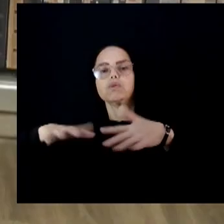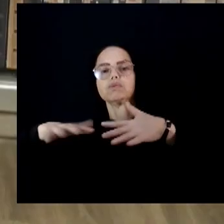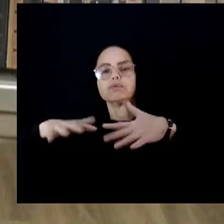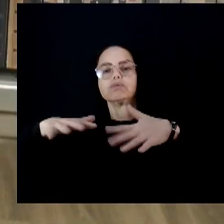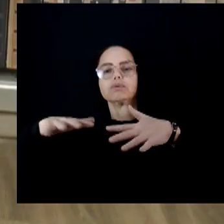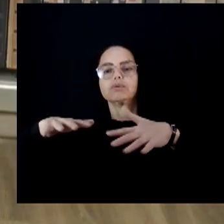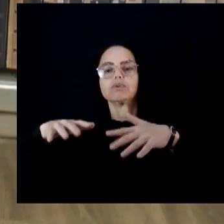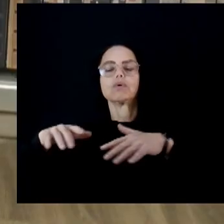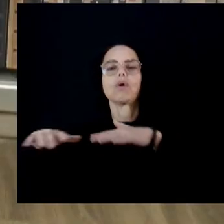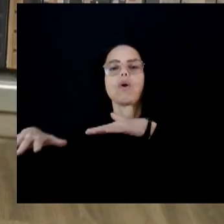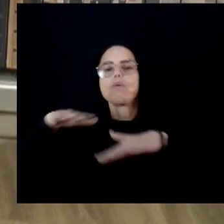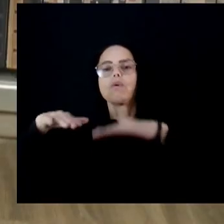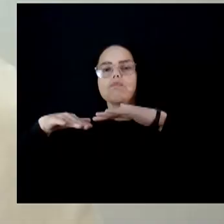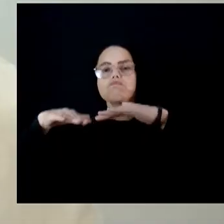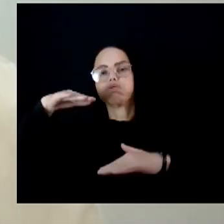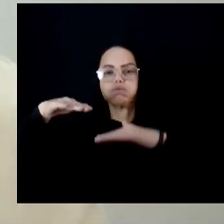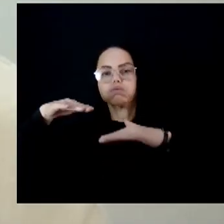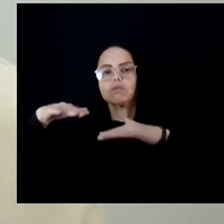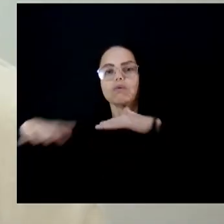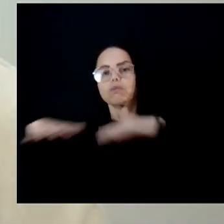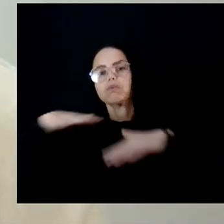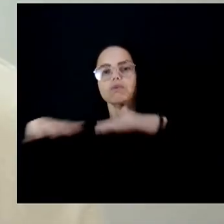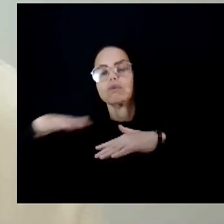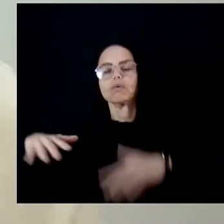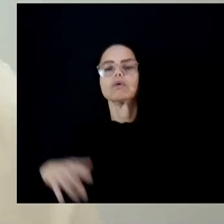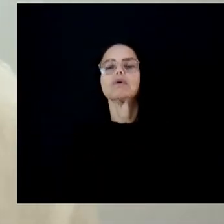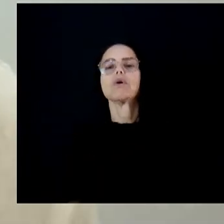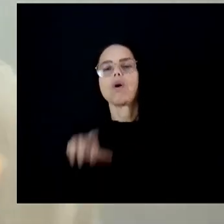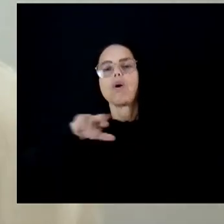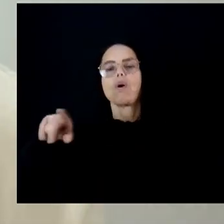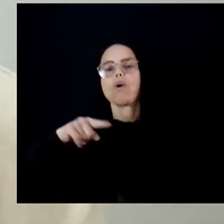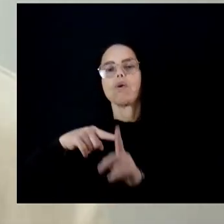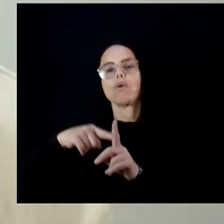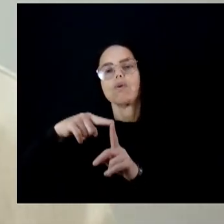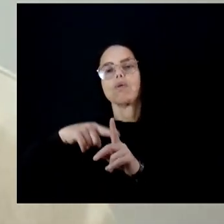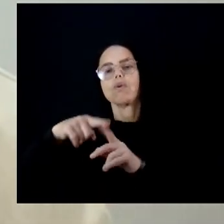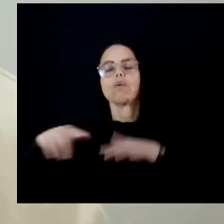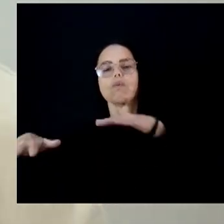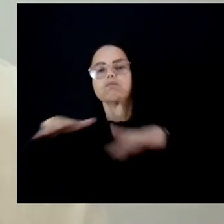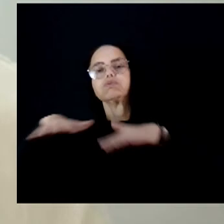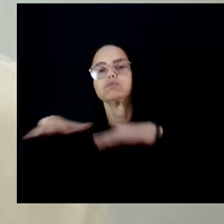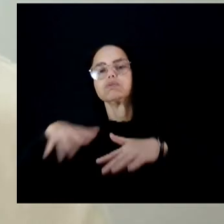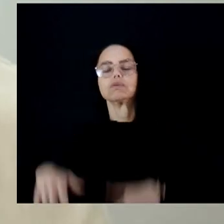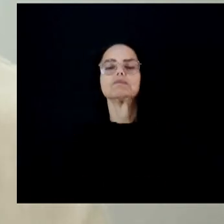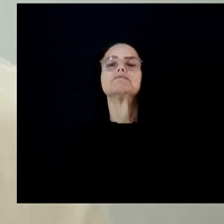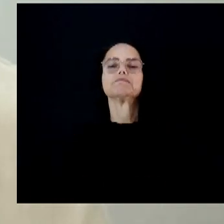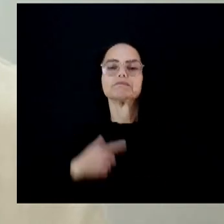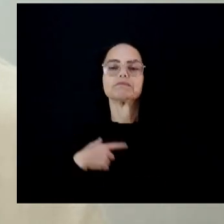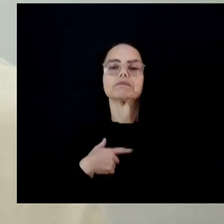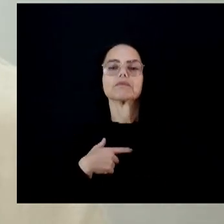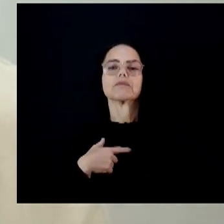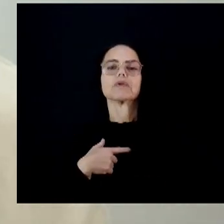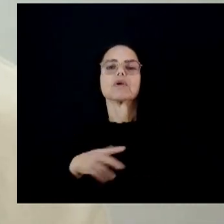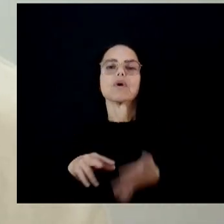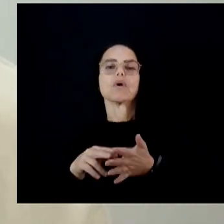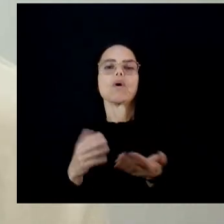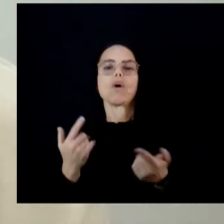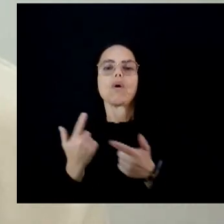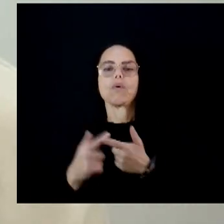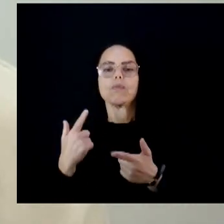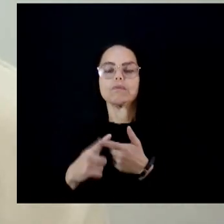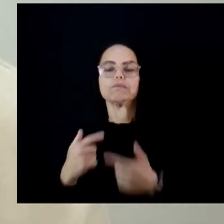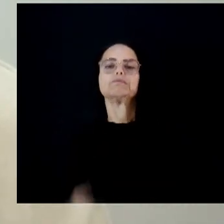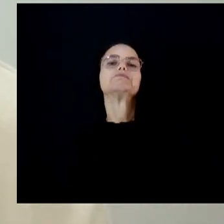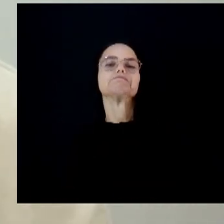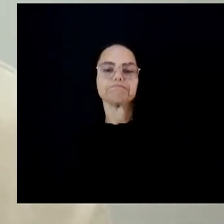diferentes? Não, muitas vezes a gente usa assim como sinônimo, né? É porque mas